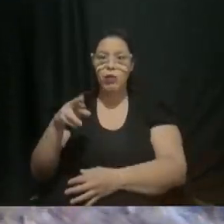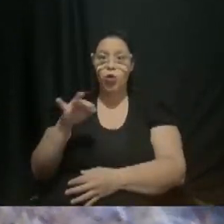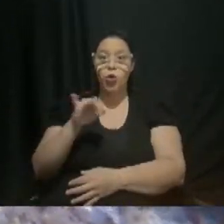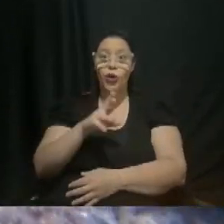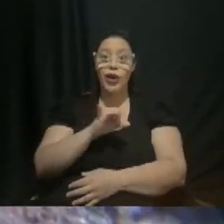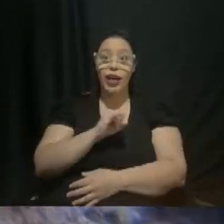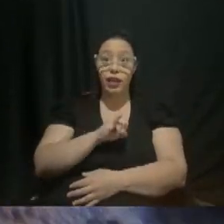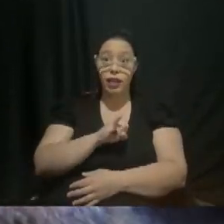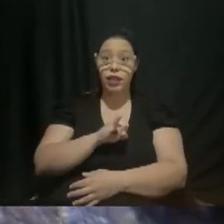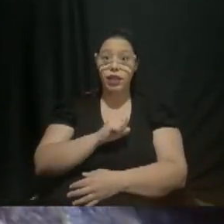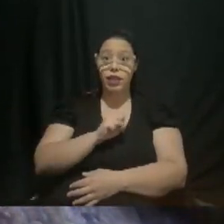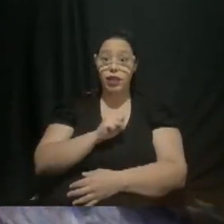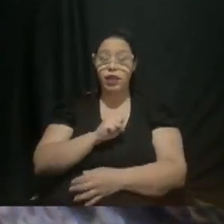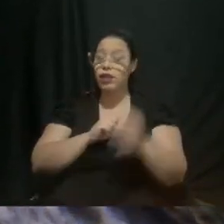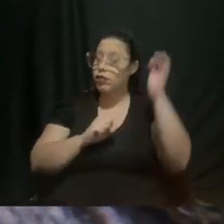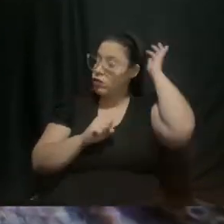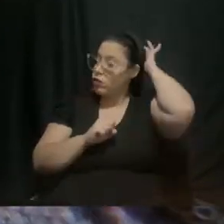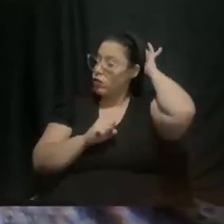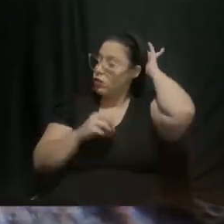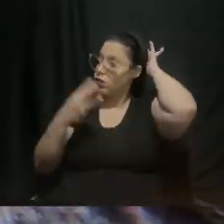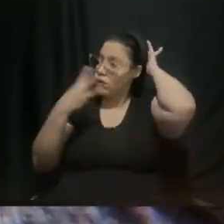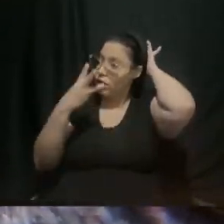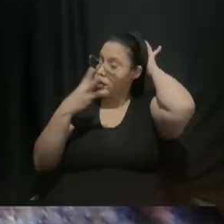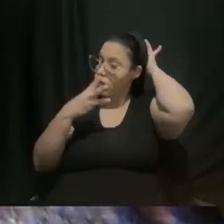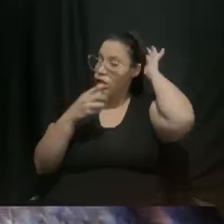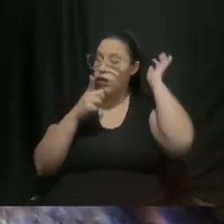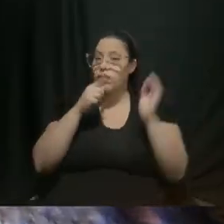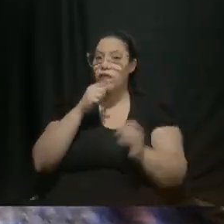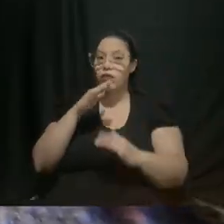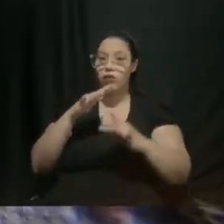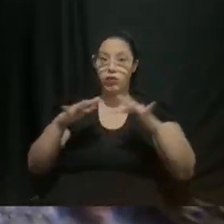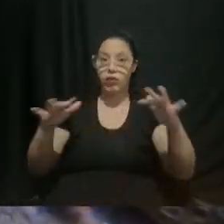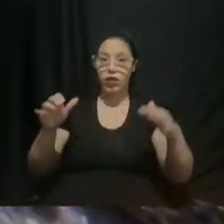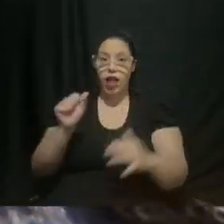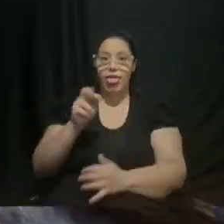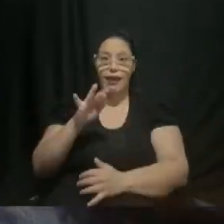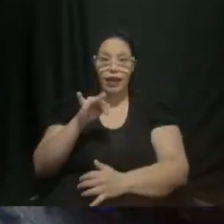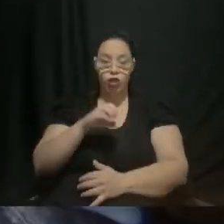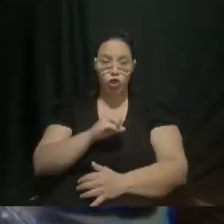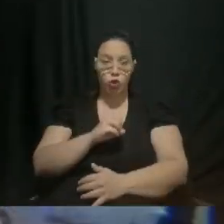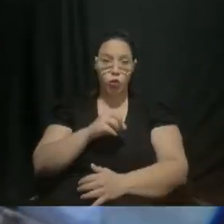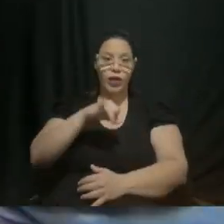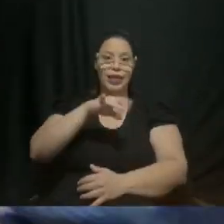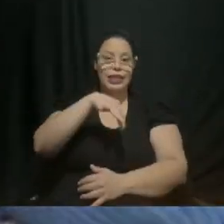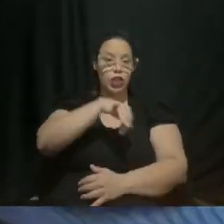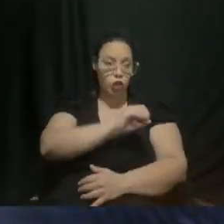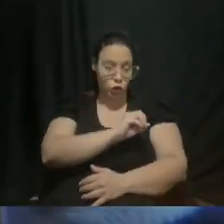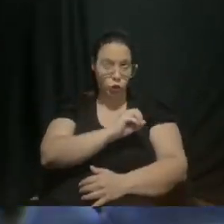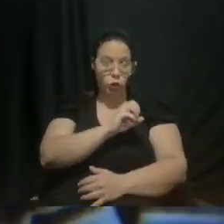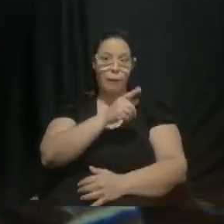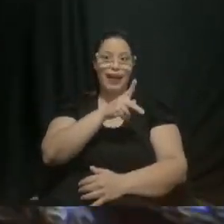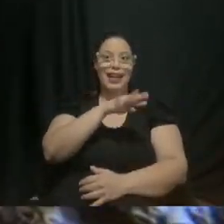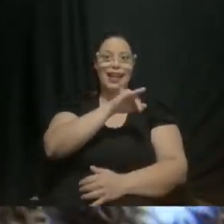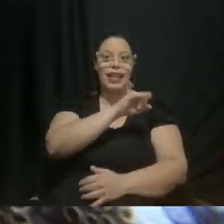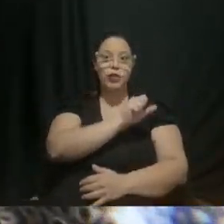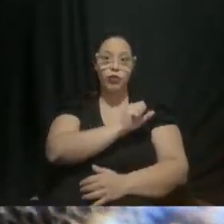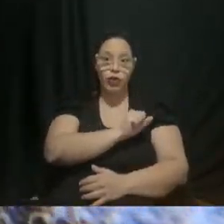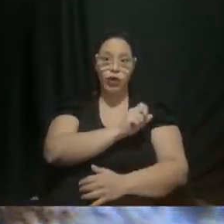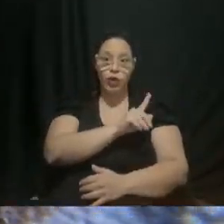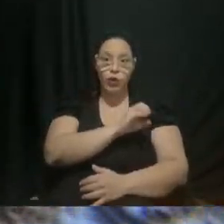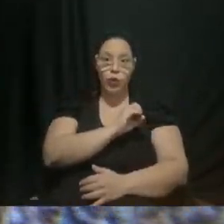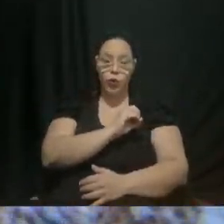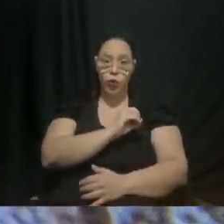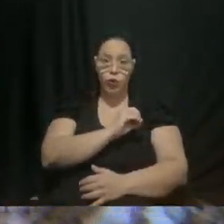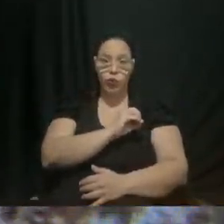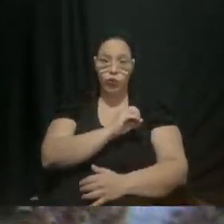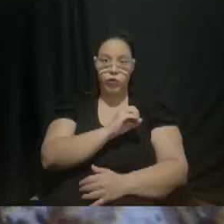do tipo em 3 oceanos, Atlântico, Índico e Pacífico. Já segundo os pesquisadores da UERJ, o branqueamento